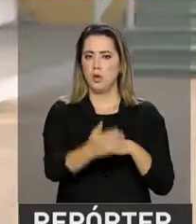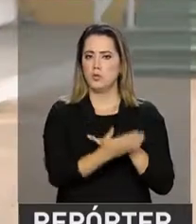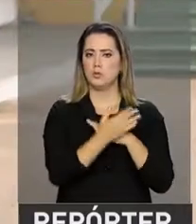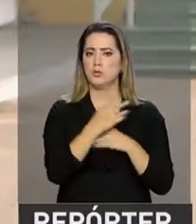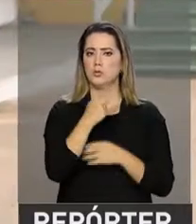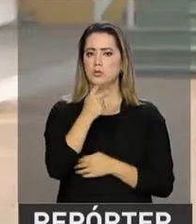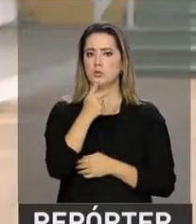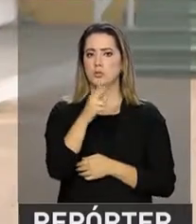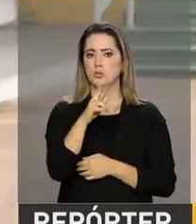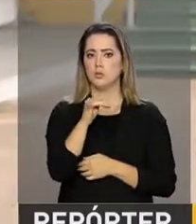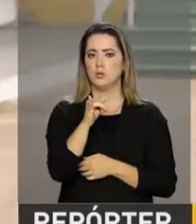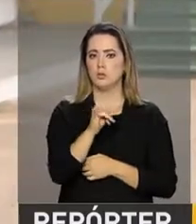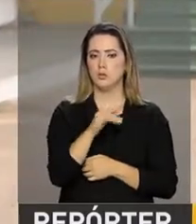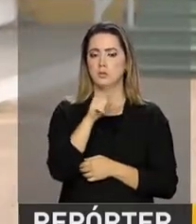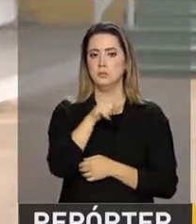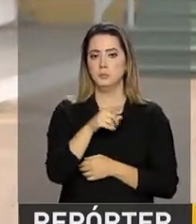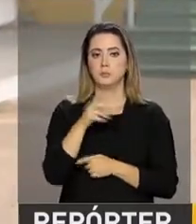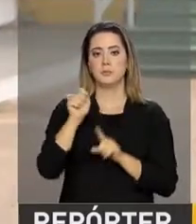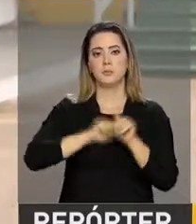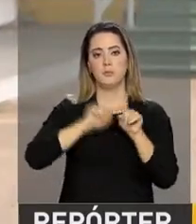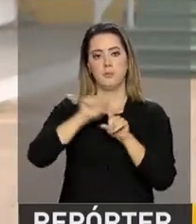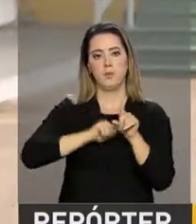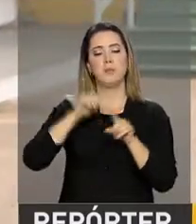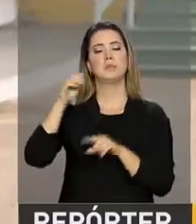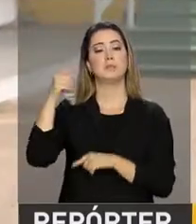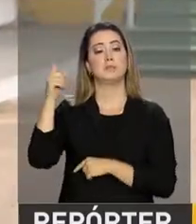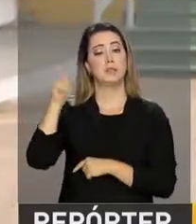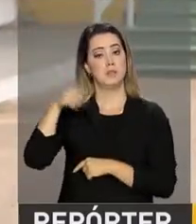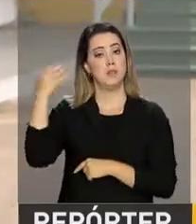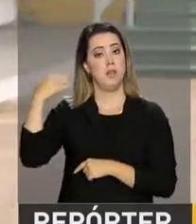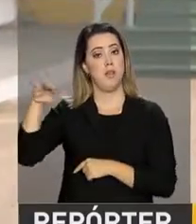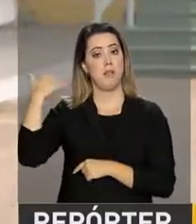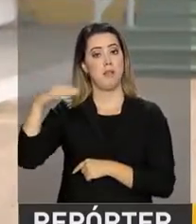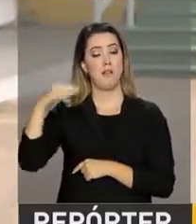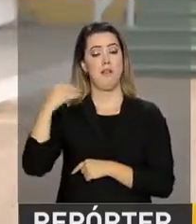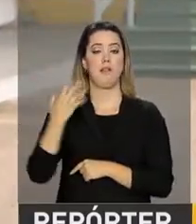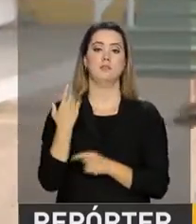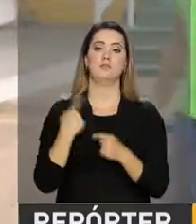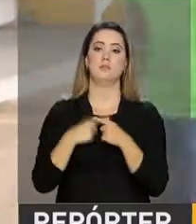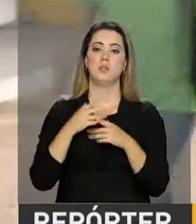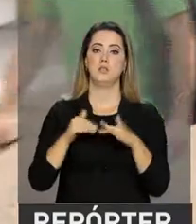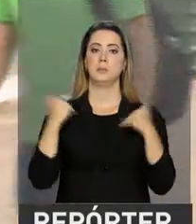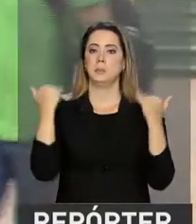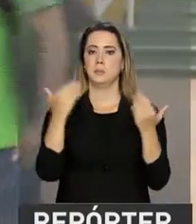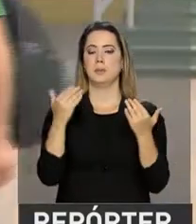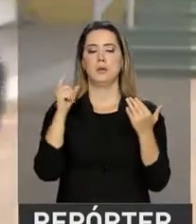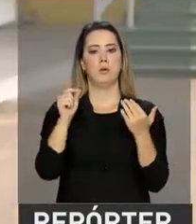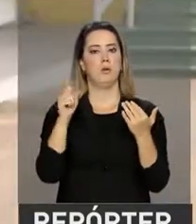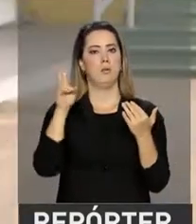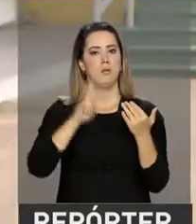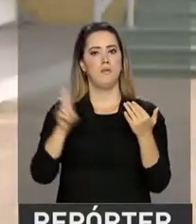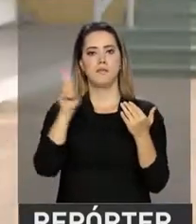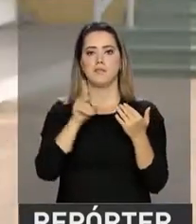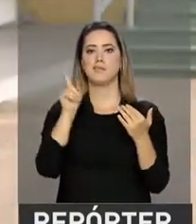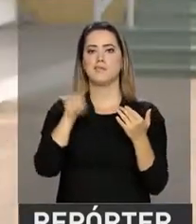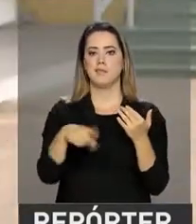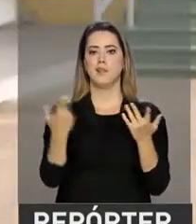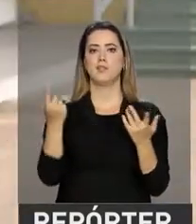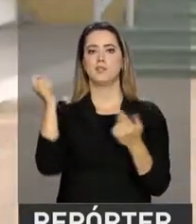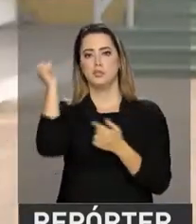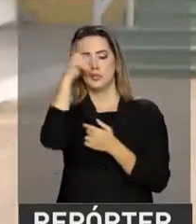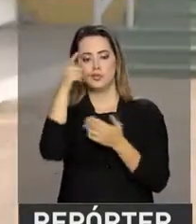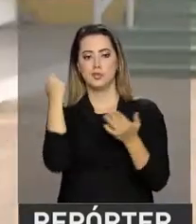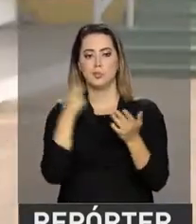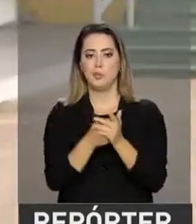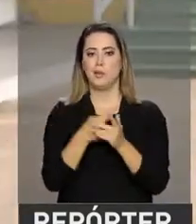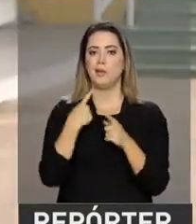As mensalidades elas são um pouco caras, né? Então, nas melhores faculdades de jornalismo de Brasília, com certeza eu não estaria, porque são